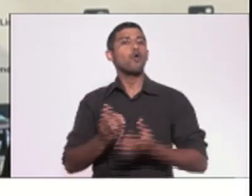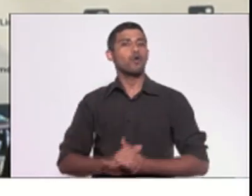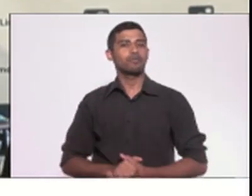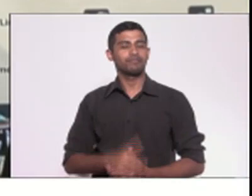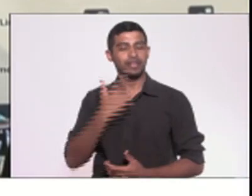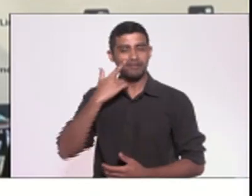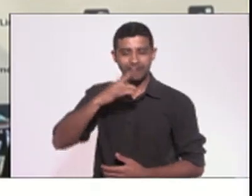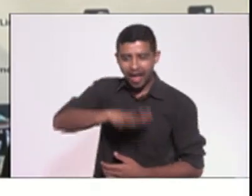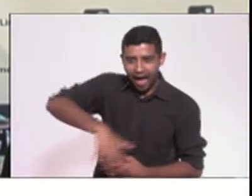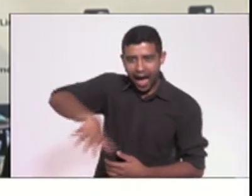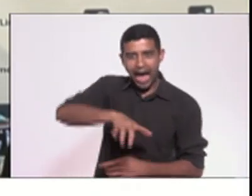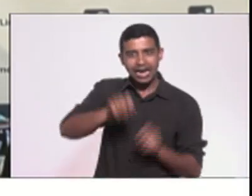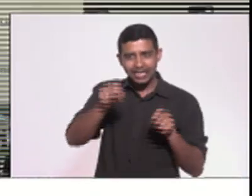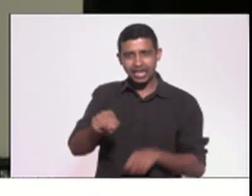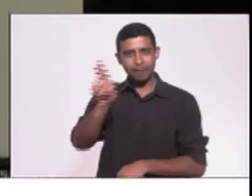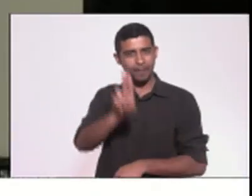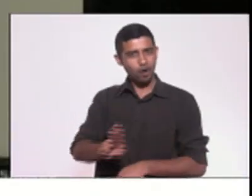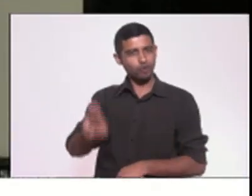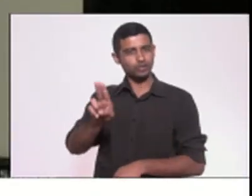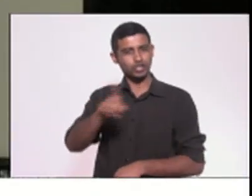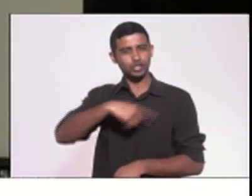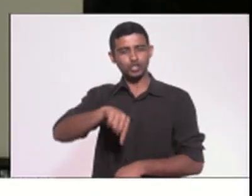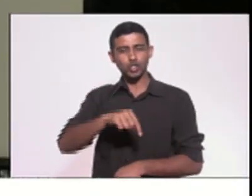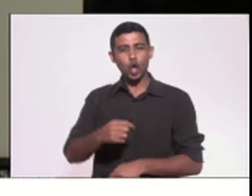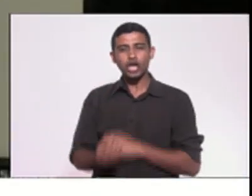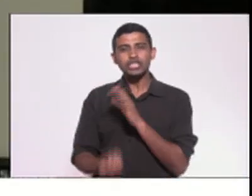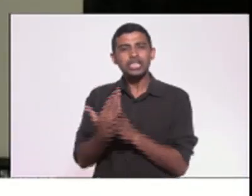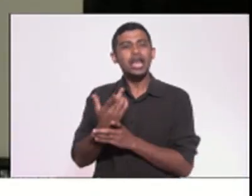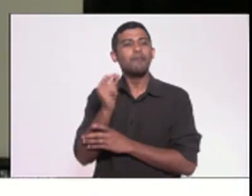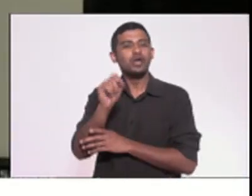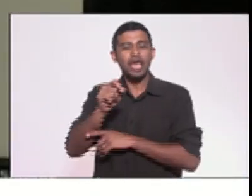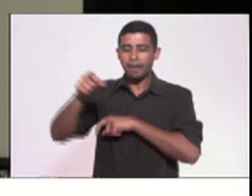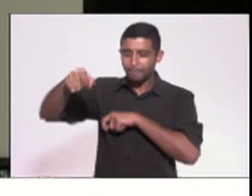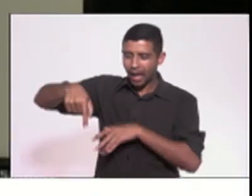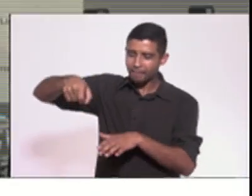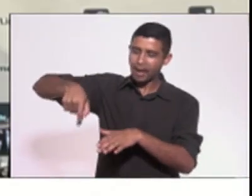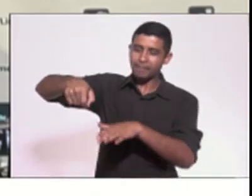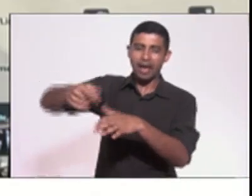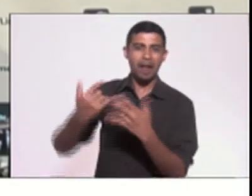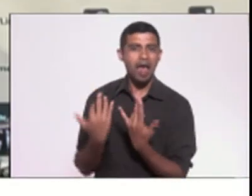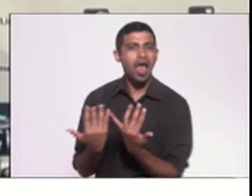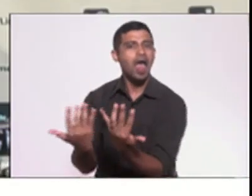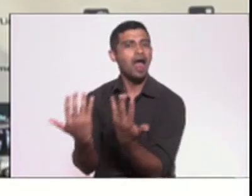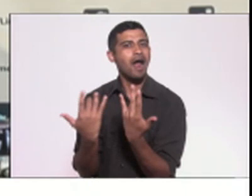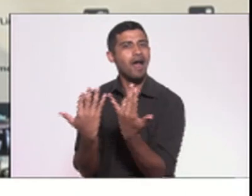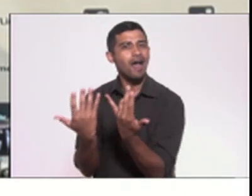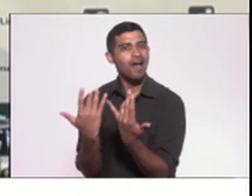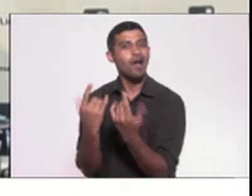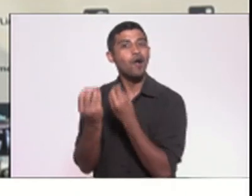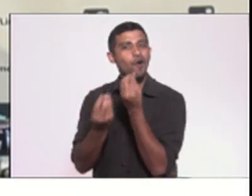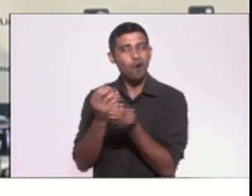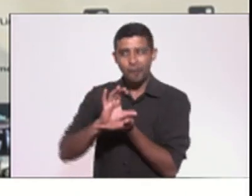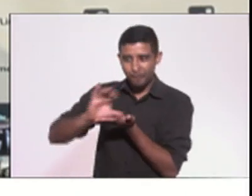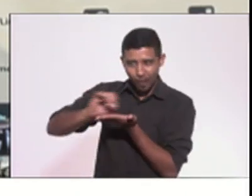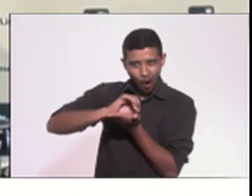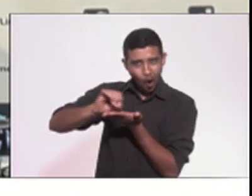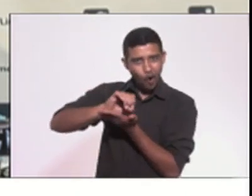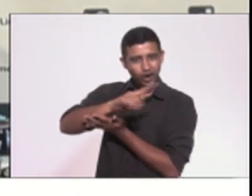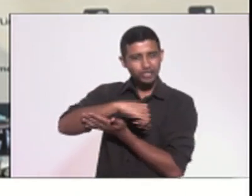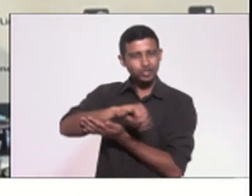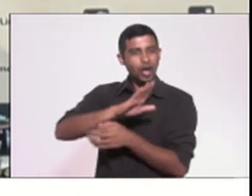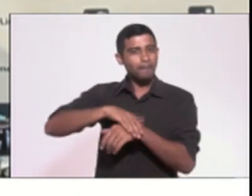área útil, uma horta que nós criamos dentro do nosso estabelecimento através da reciclagem do orgânico que a gente faz a